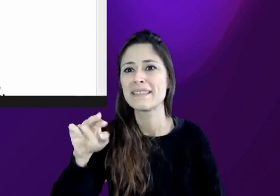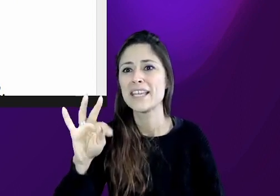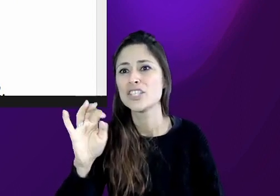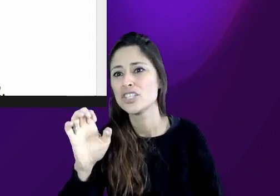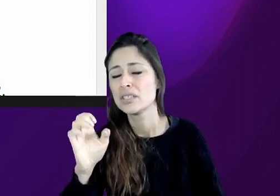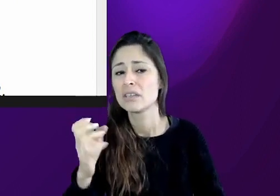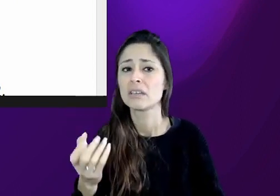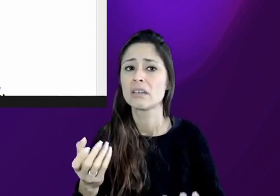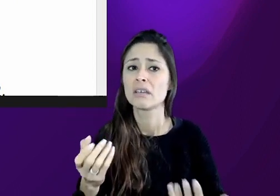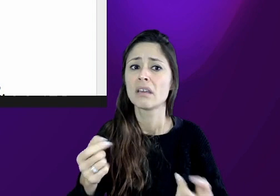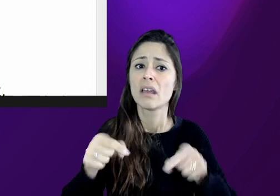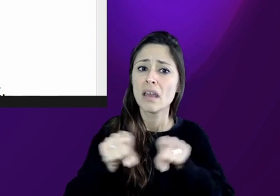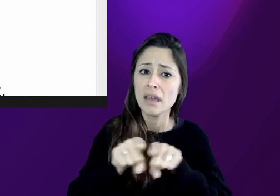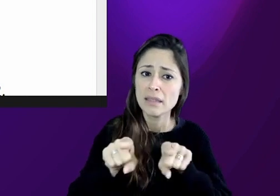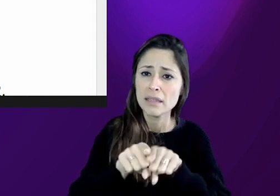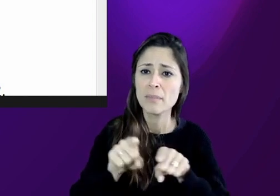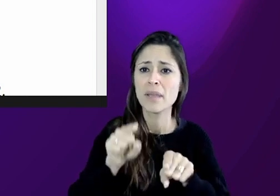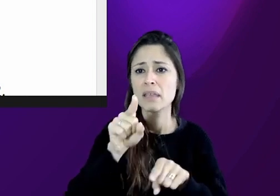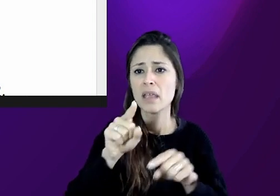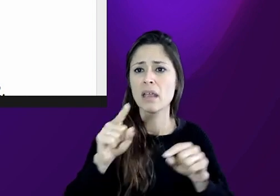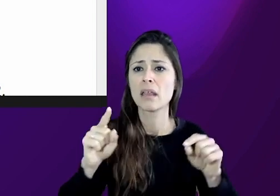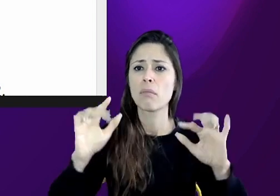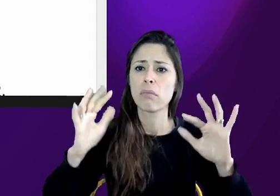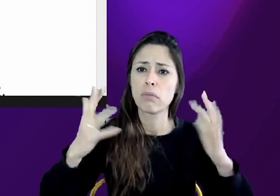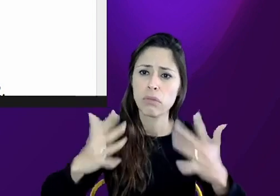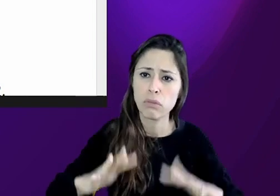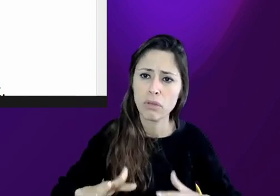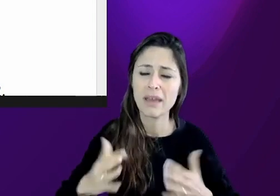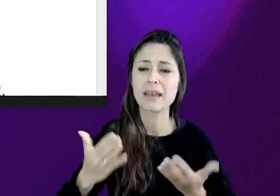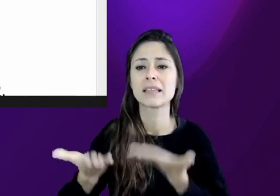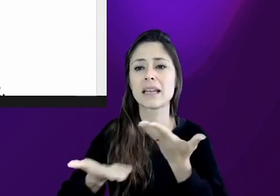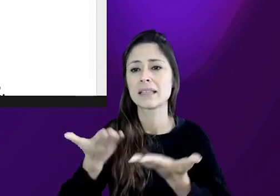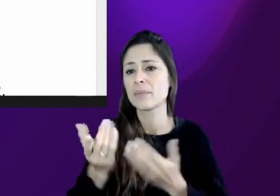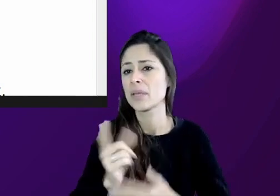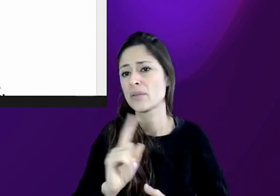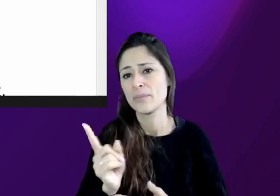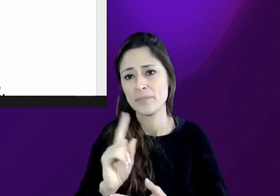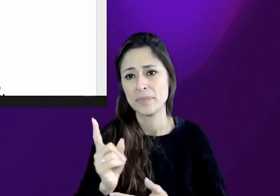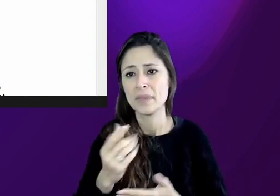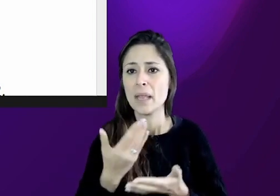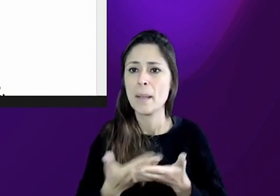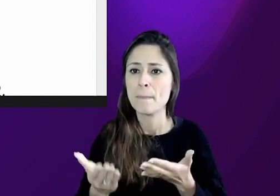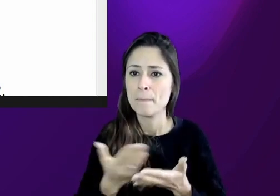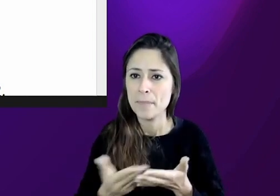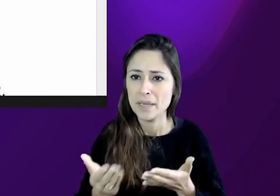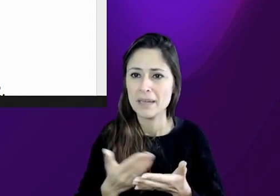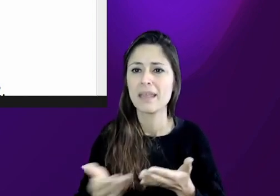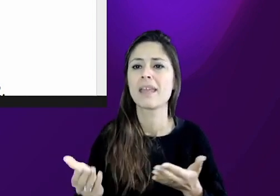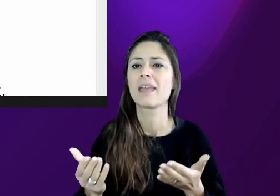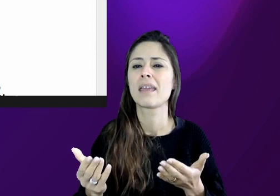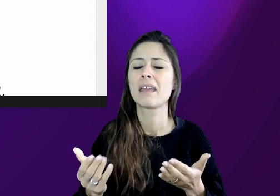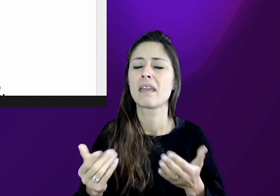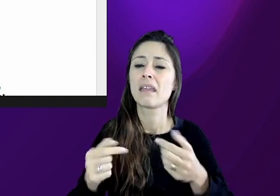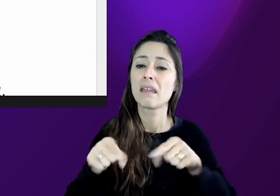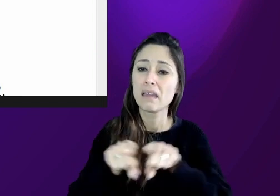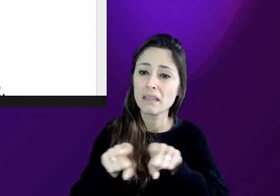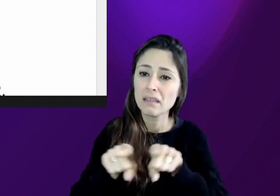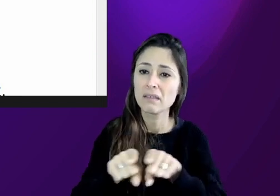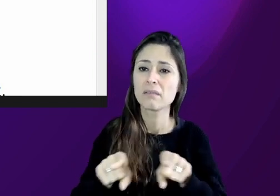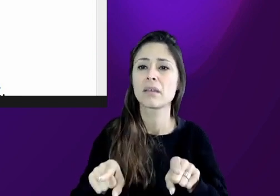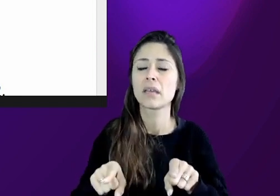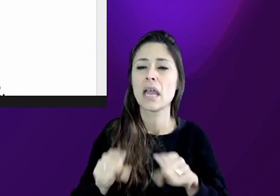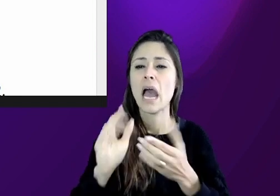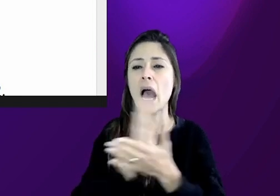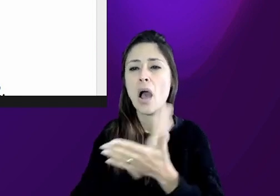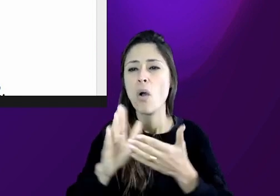paciente deteriorar durante o tratamento quimioterápico, então ele não perderia performance. e aqueles pacientes que não